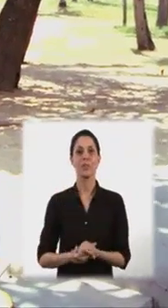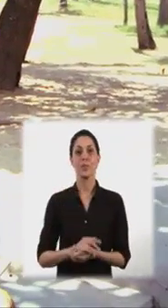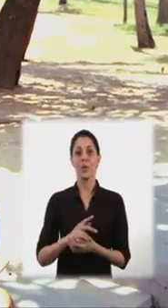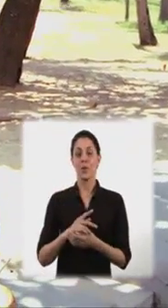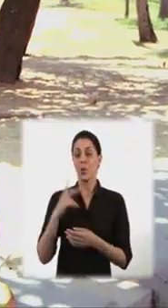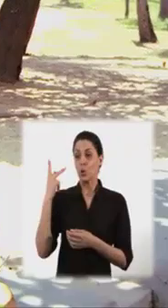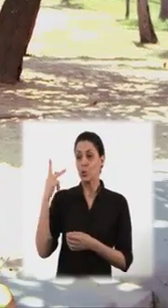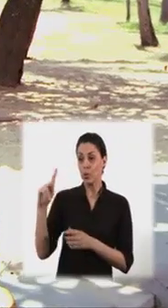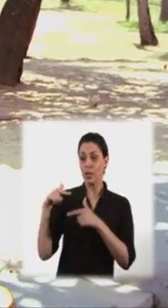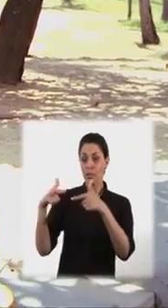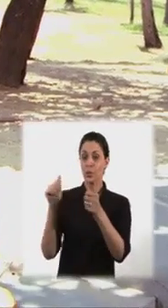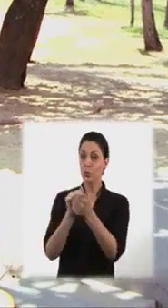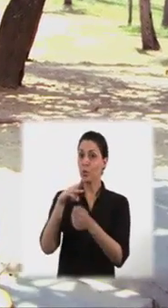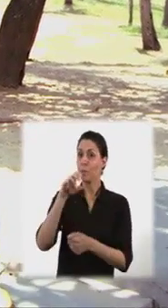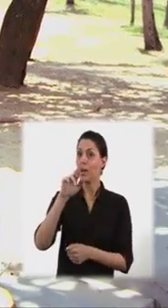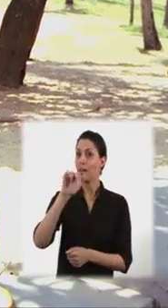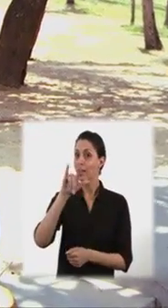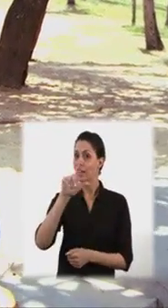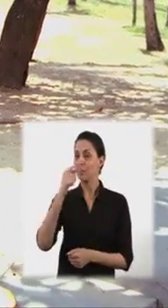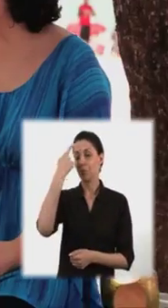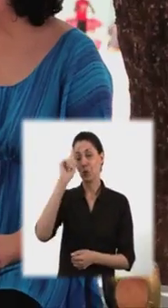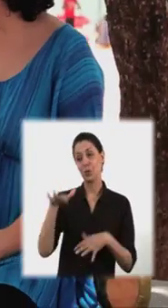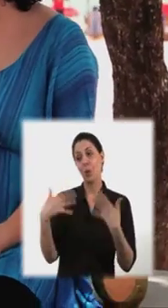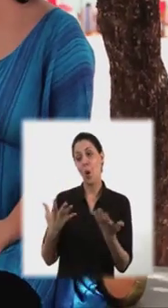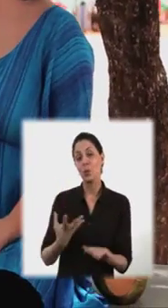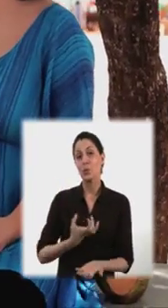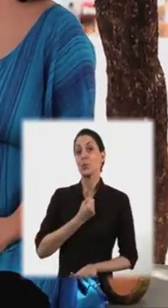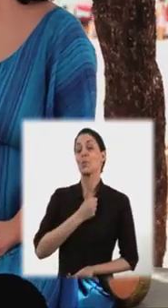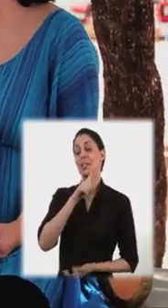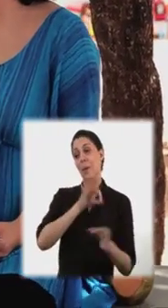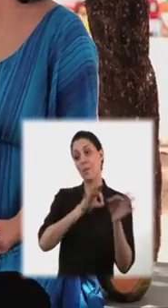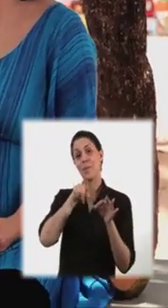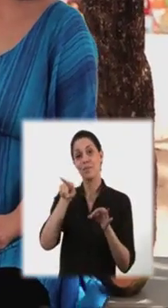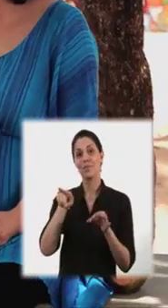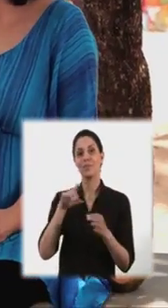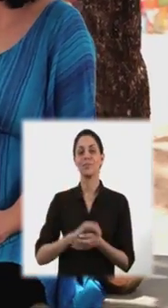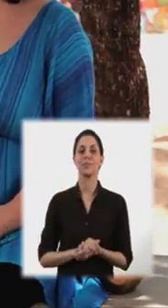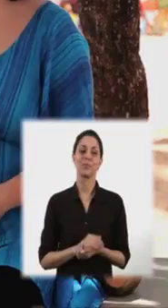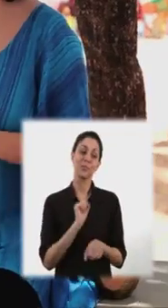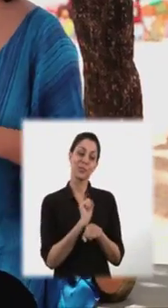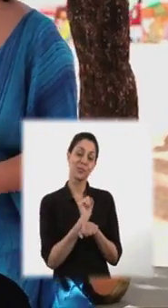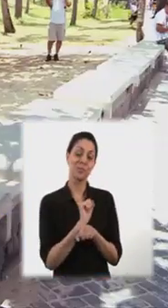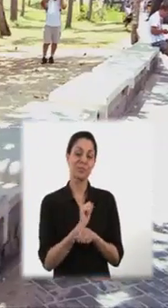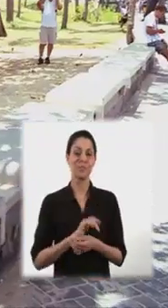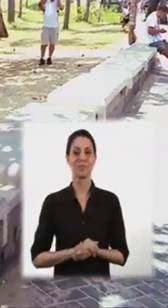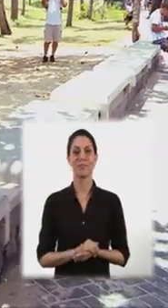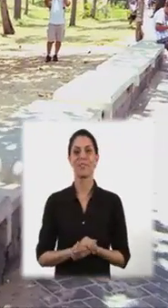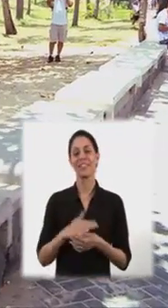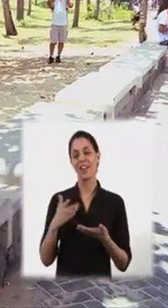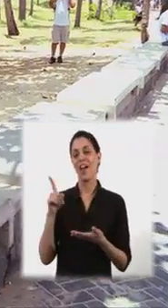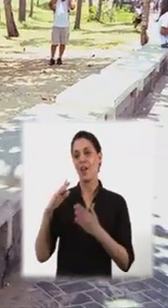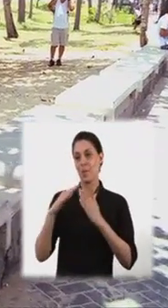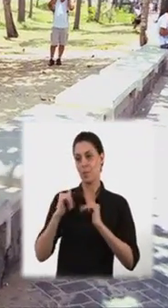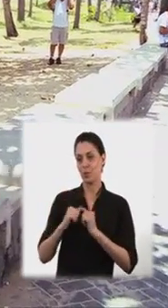a Marília. Então eu não sei qual surpresa ela preparou para você. Vamos ver o que é que estava esperando, né? Isso, mas ela me pediu que eu